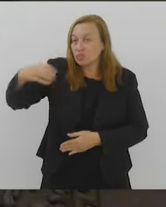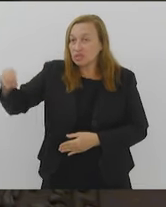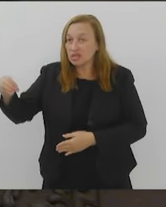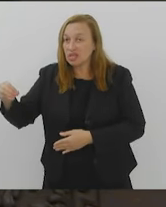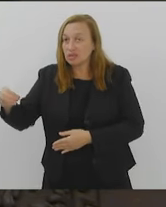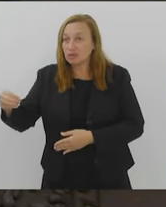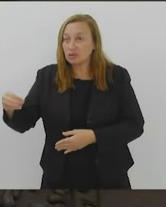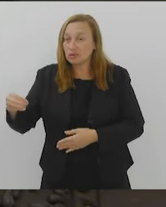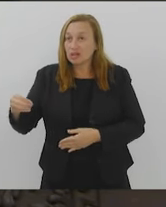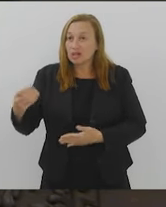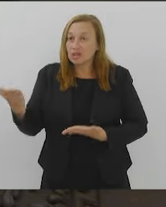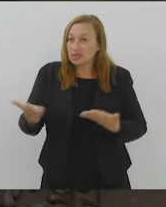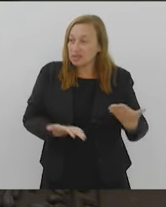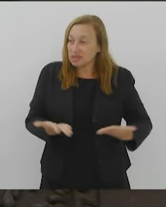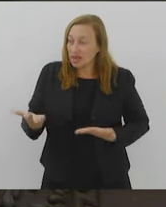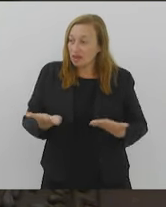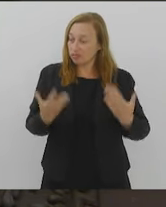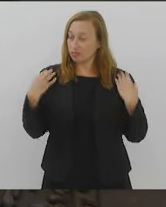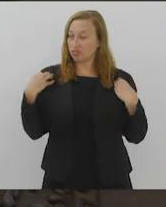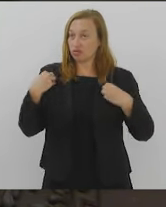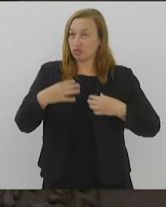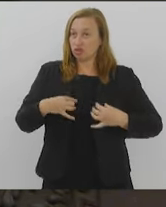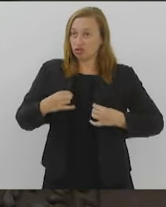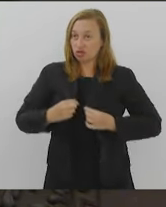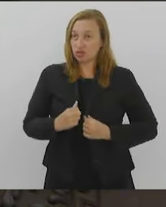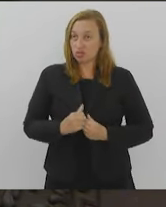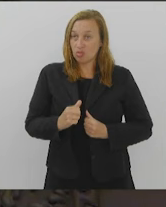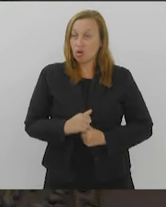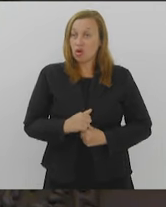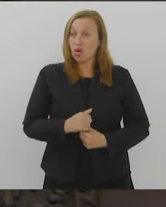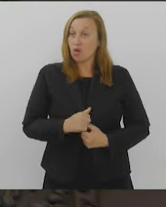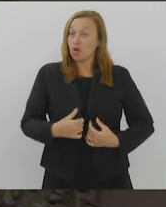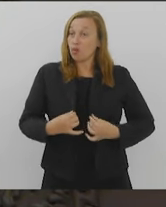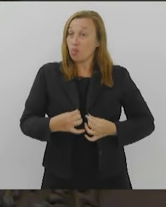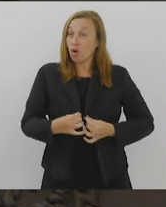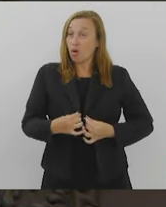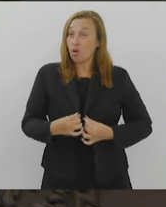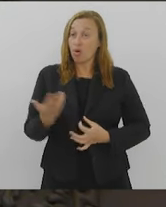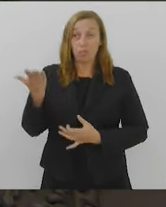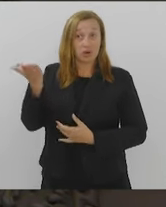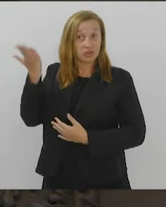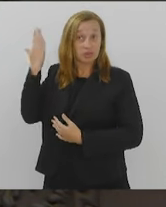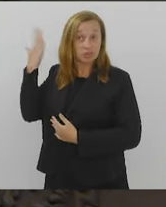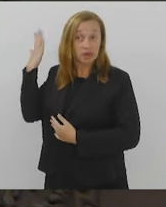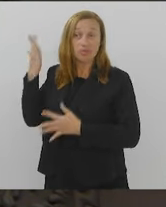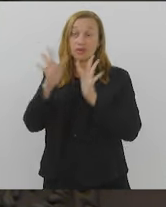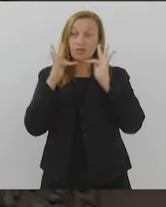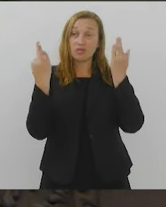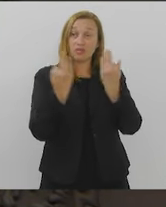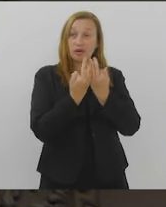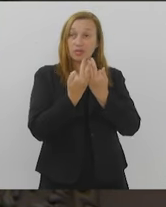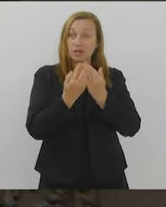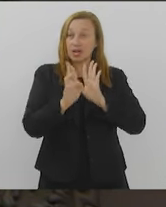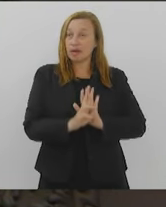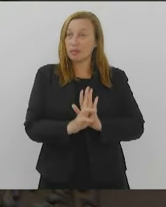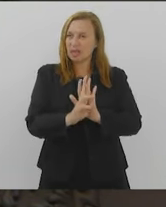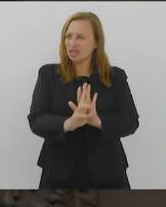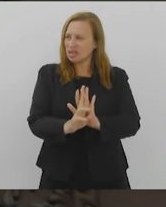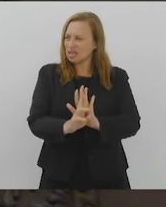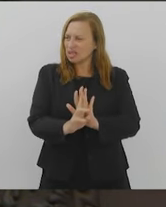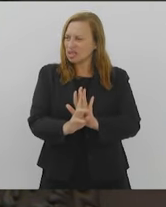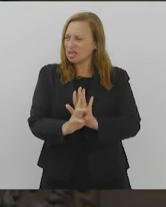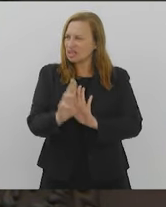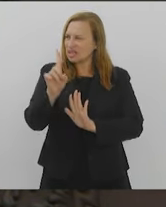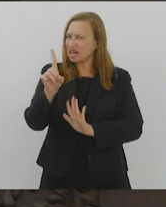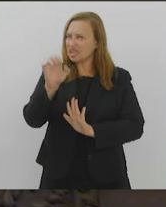vestido a caráter da época, e uma família representando Daniel Berg e Gunaving, que vai